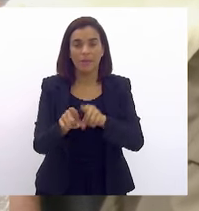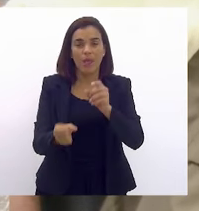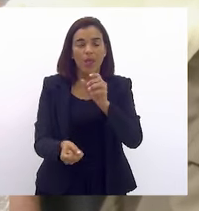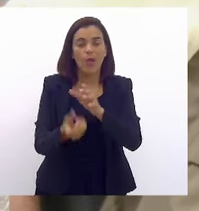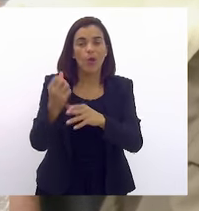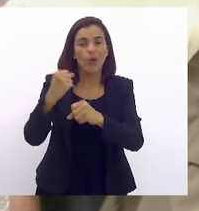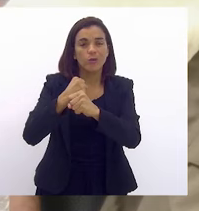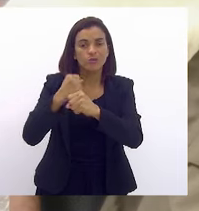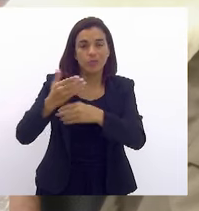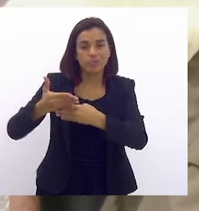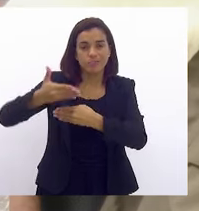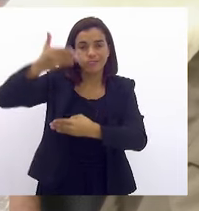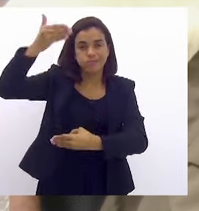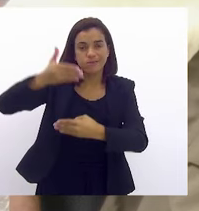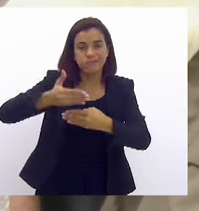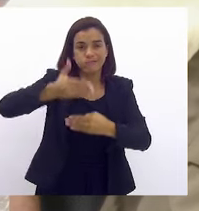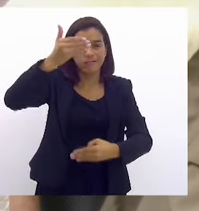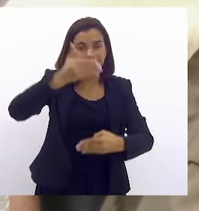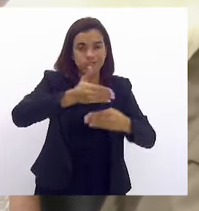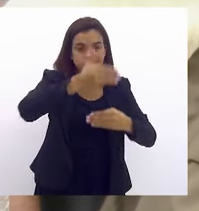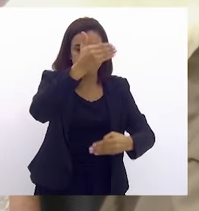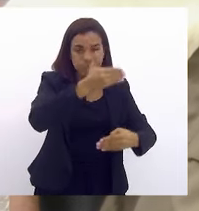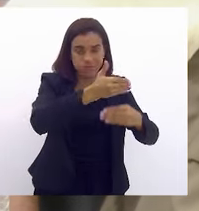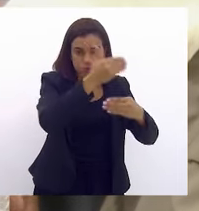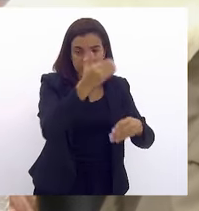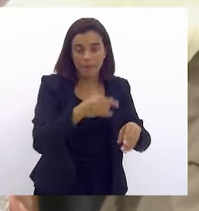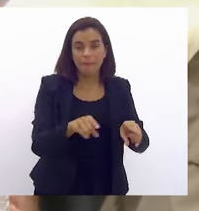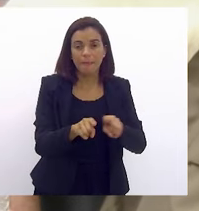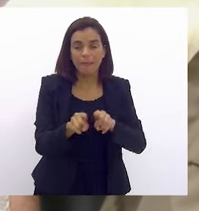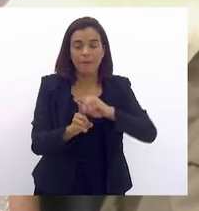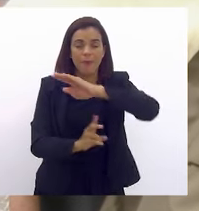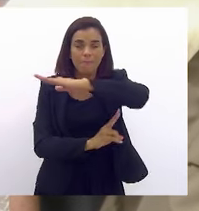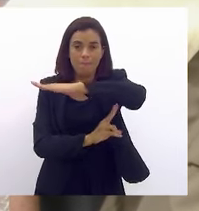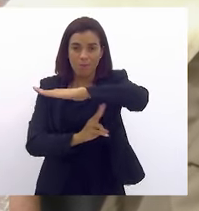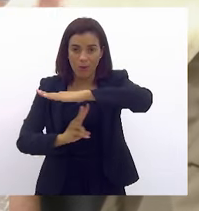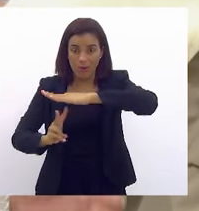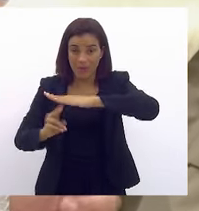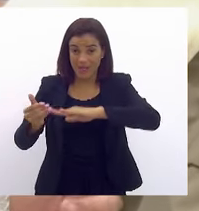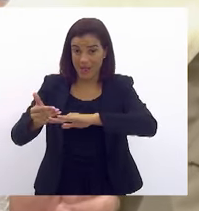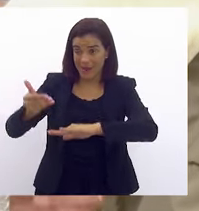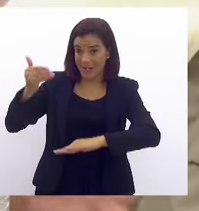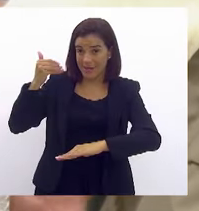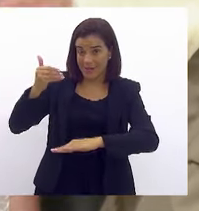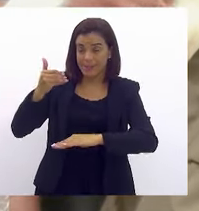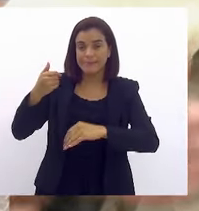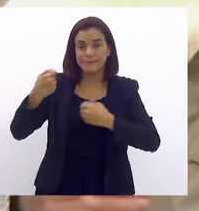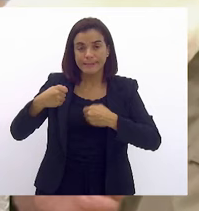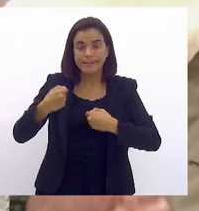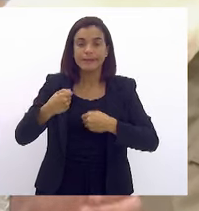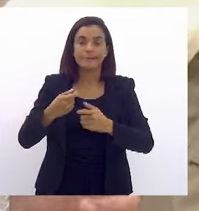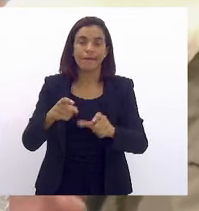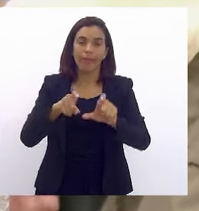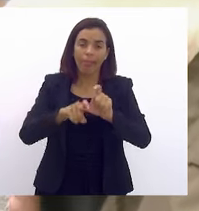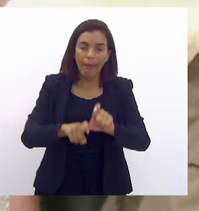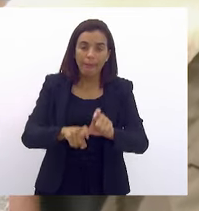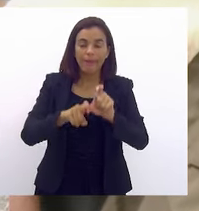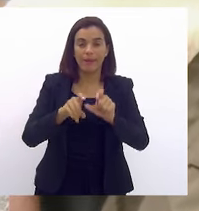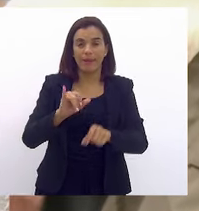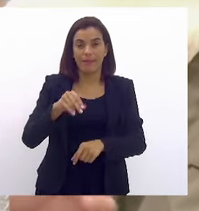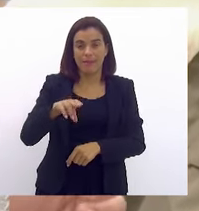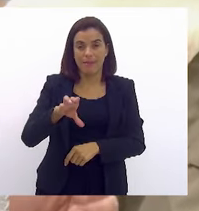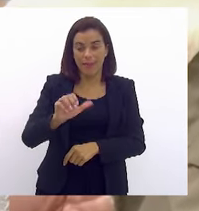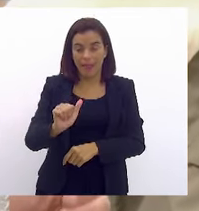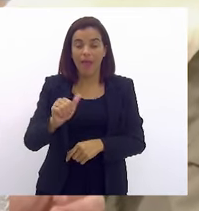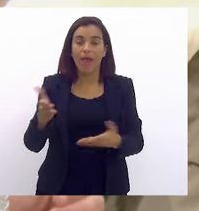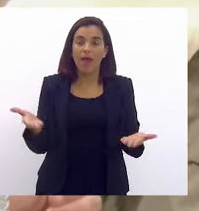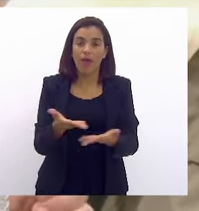construção de pontes e travessias, tudo o que antes dependia do INEA autorizar, realizar, agora passa a